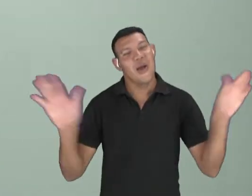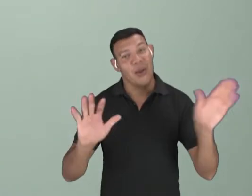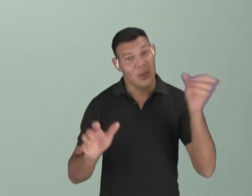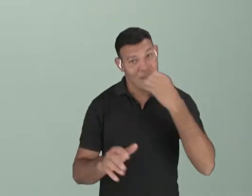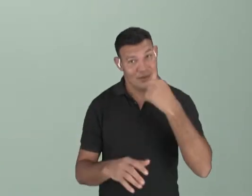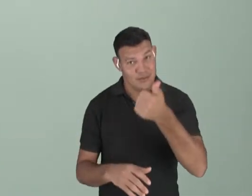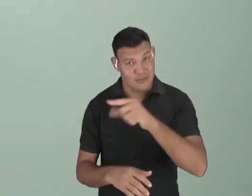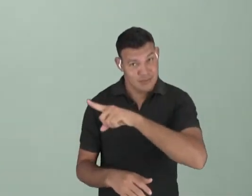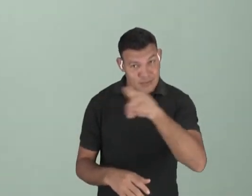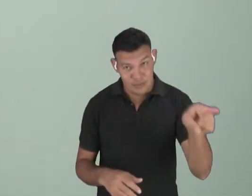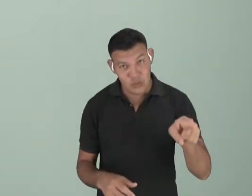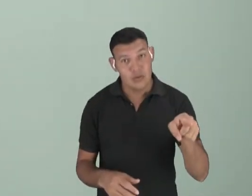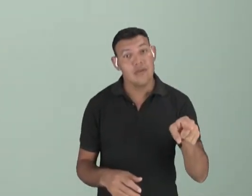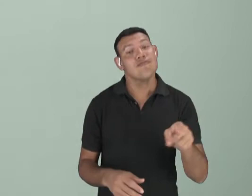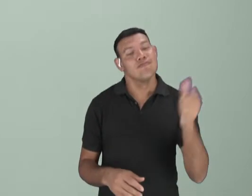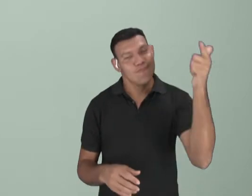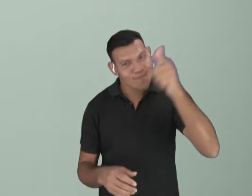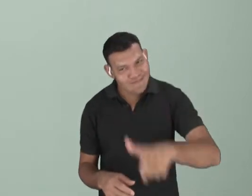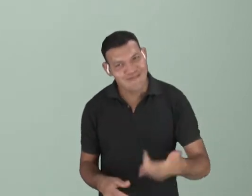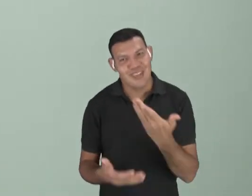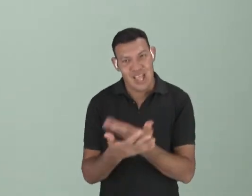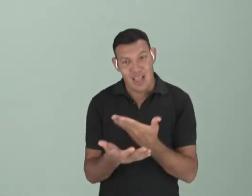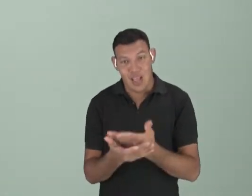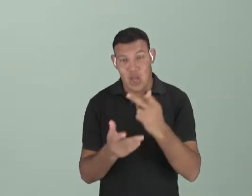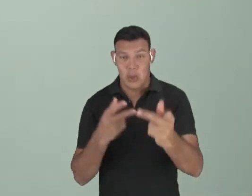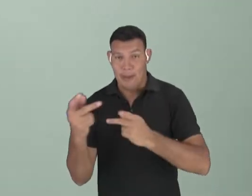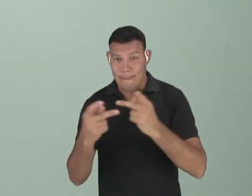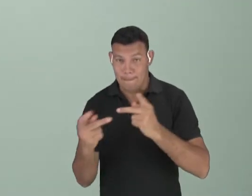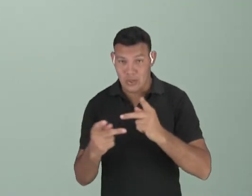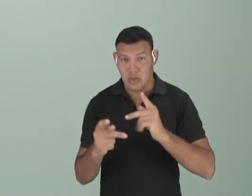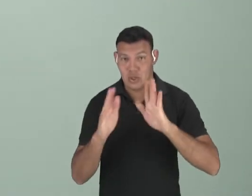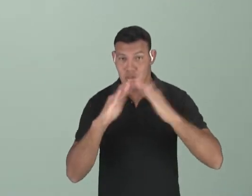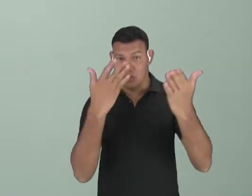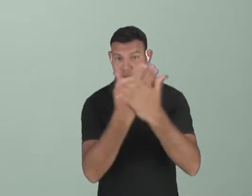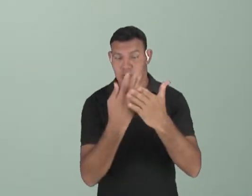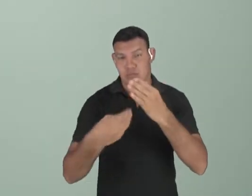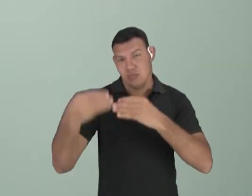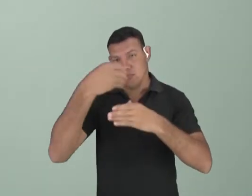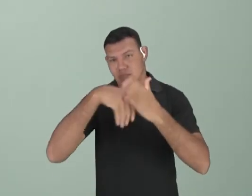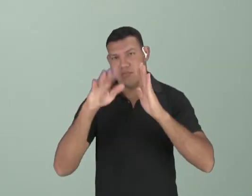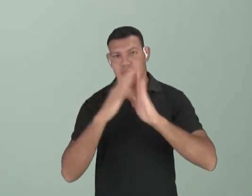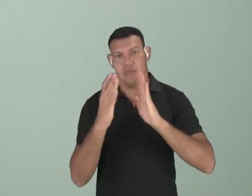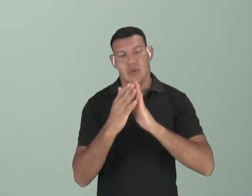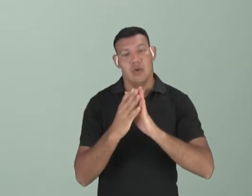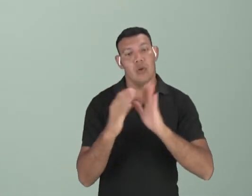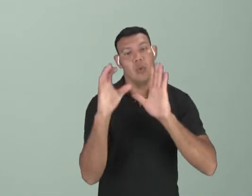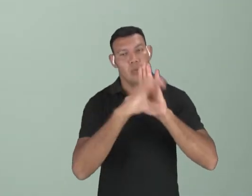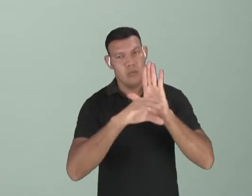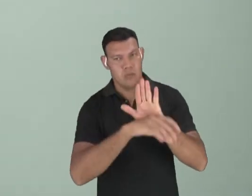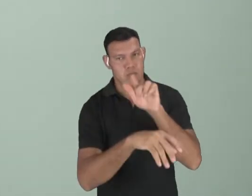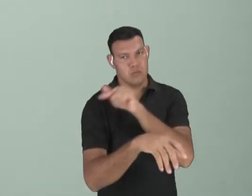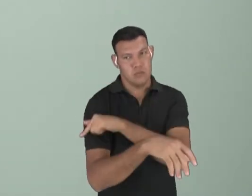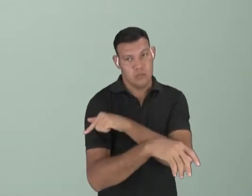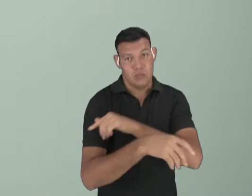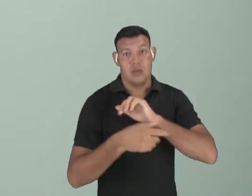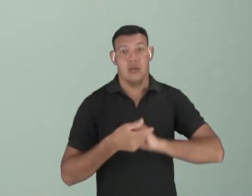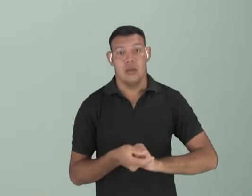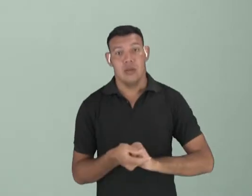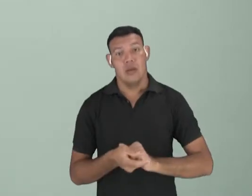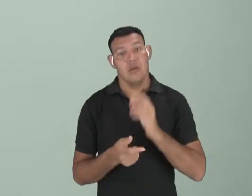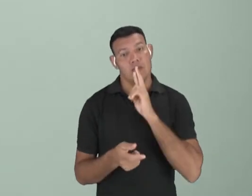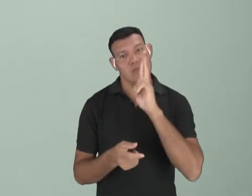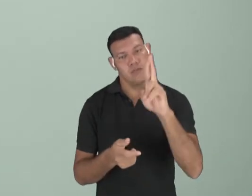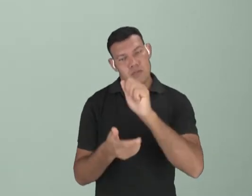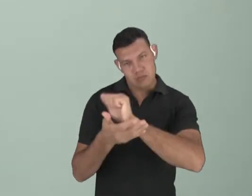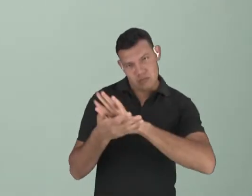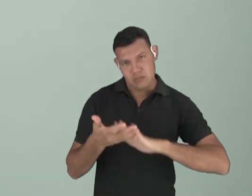Olá, tudo bem com você? Vamos hoje para mais uma aula do projeto Escola em Casa. Hoje nossa aula conteúdo para o 7º ano. A gente hoje vai resolver exercícios